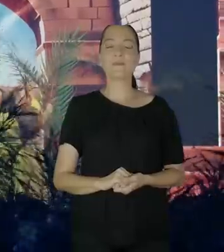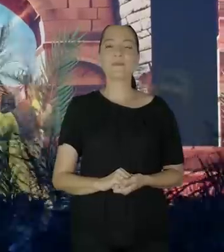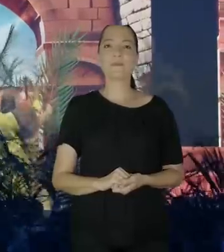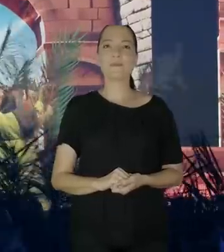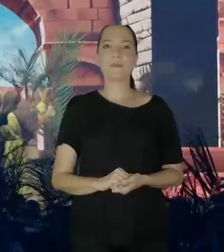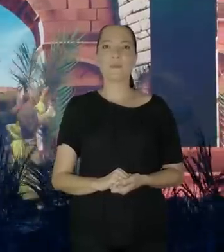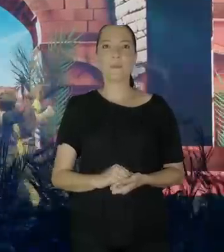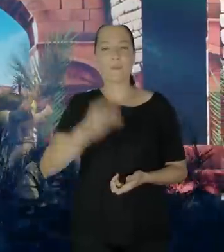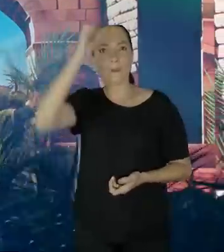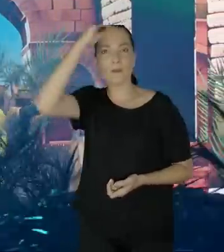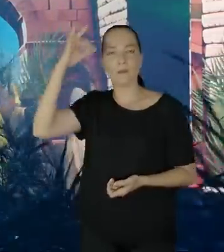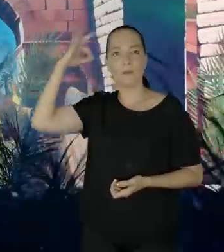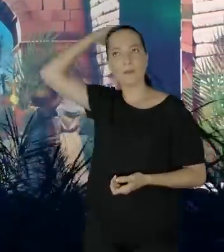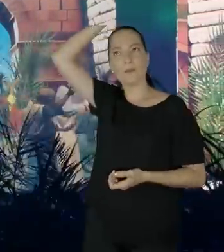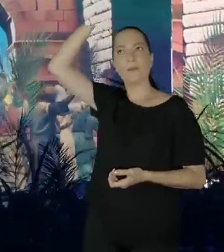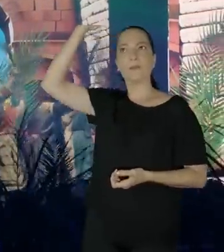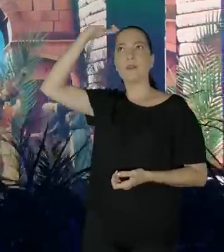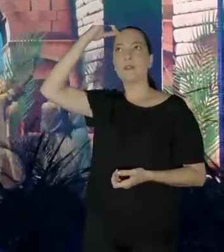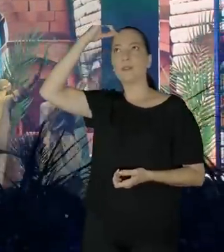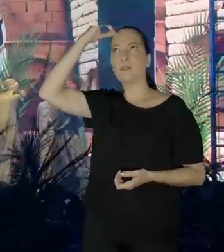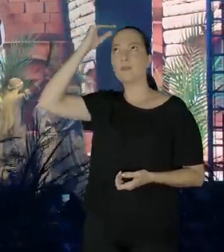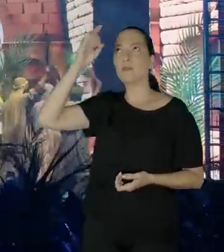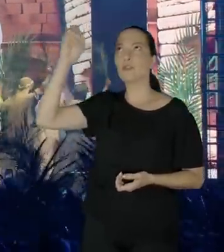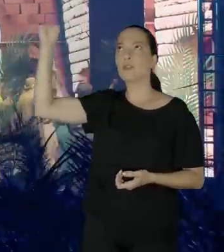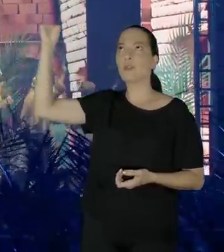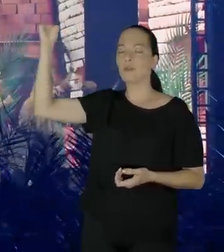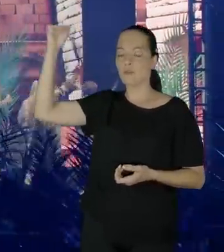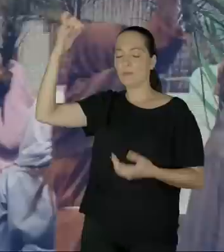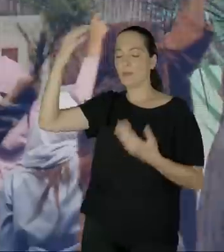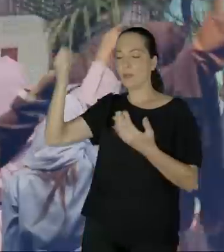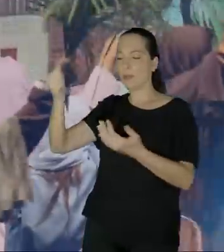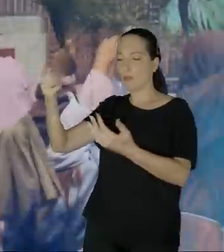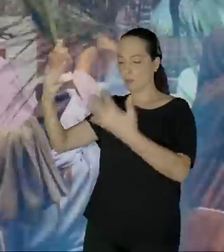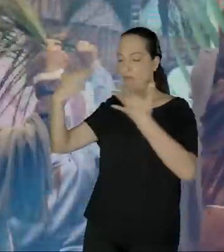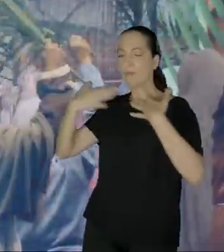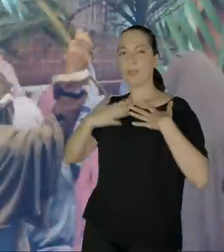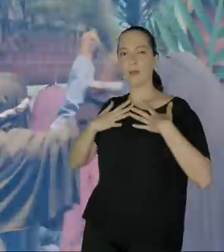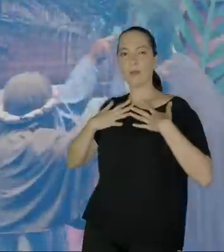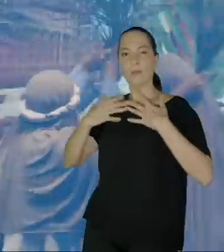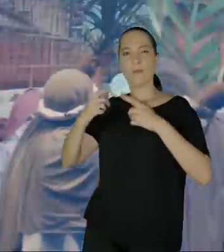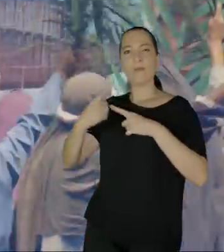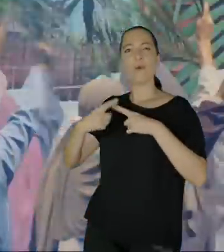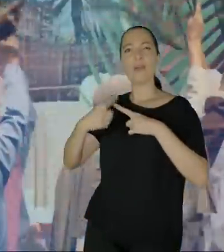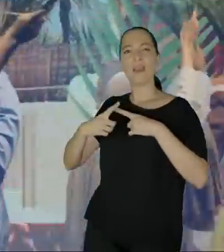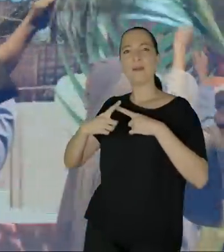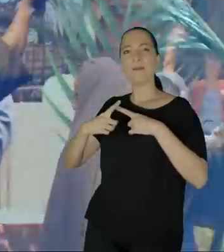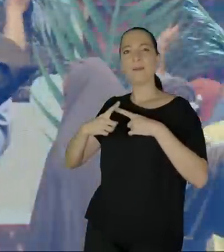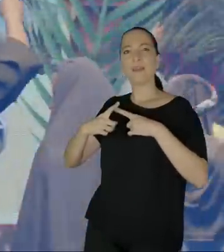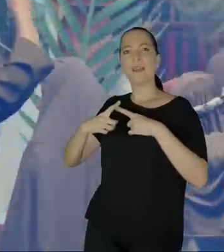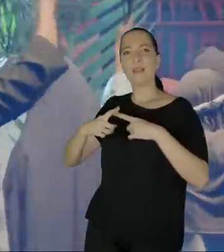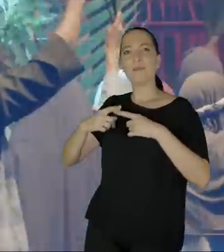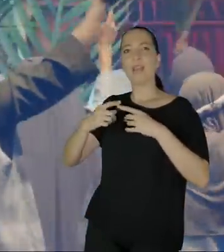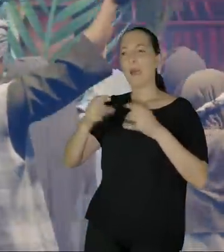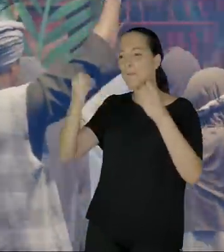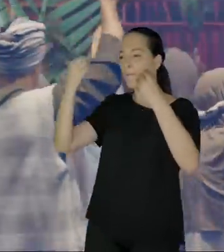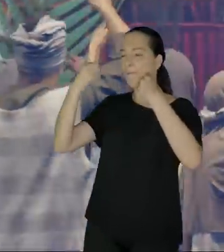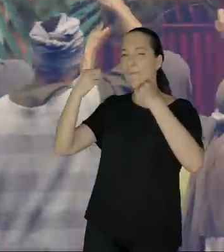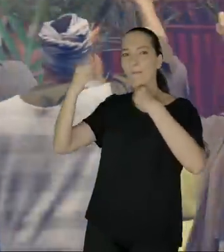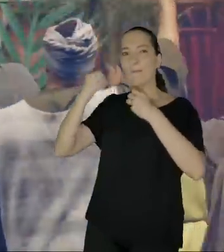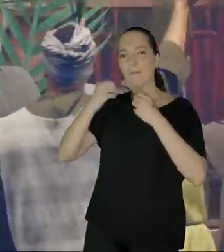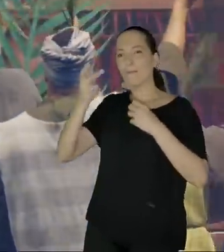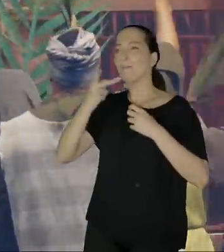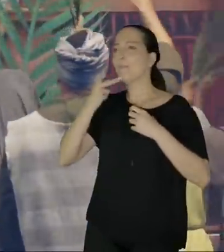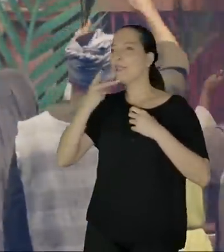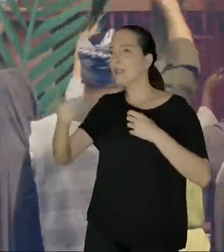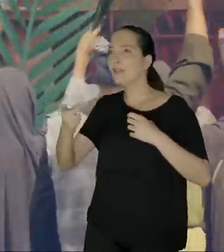O Espírito do Senhor está sobre mim, porque Ele me ungiu para pregar boas novas aos pobres. Ele me enviou para